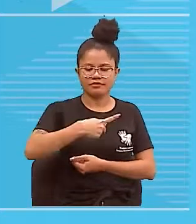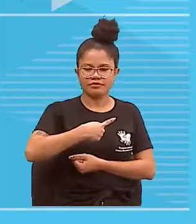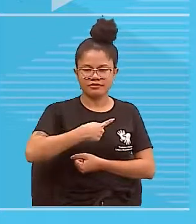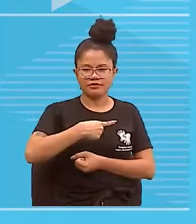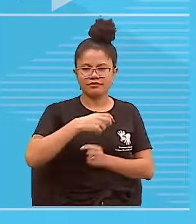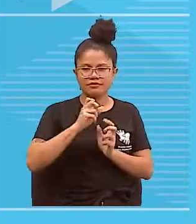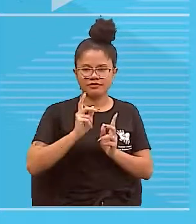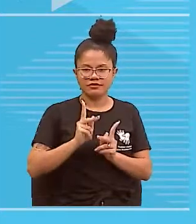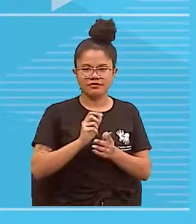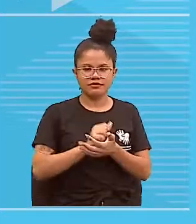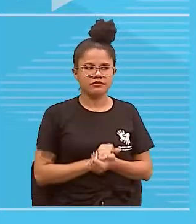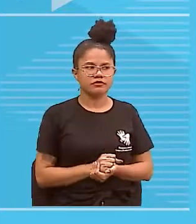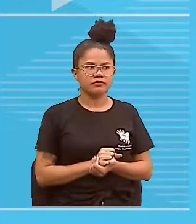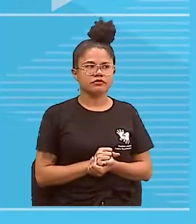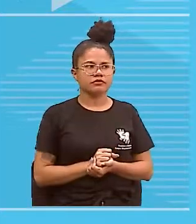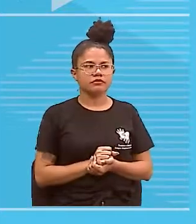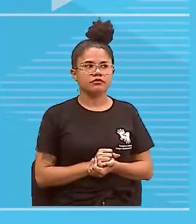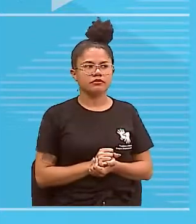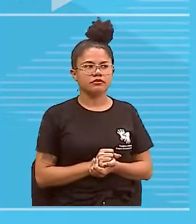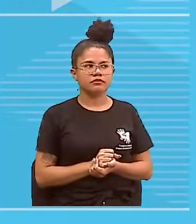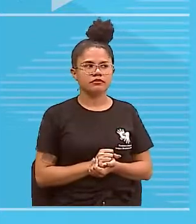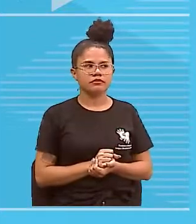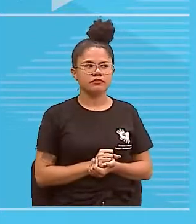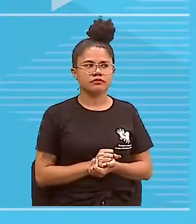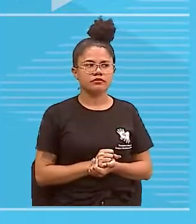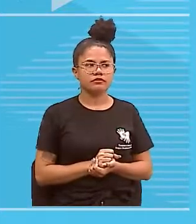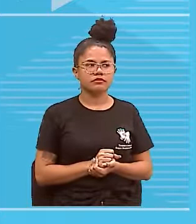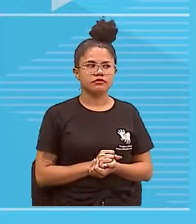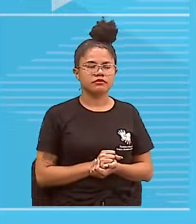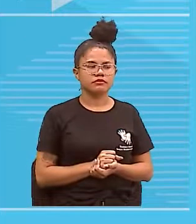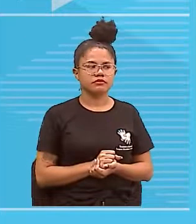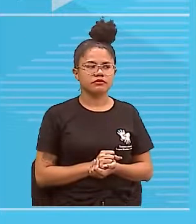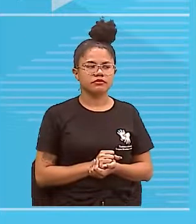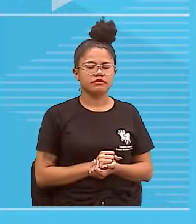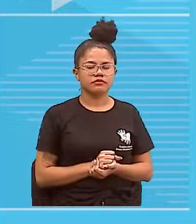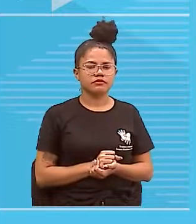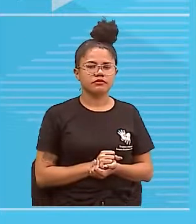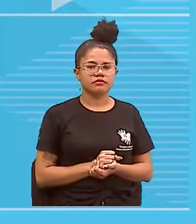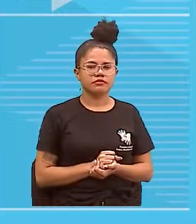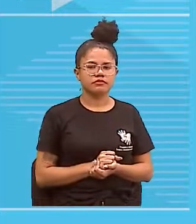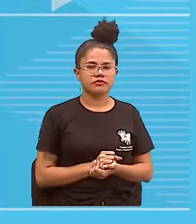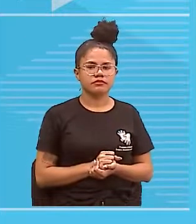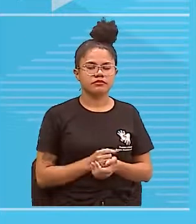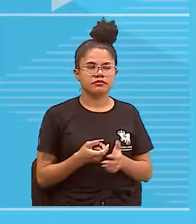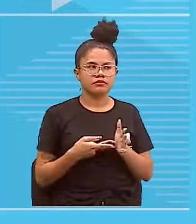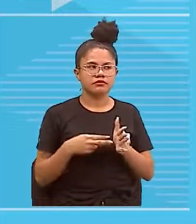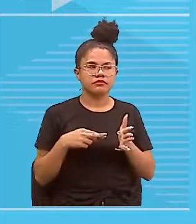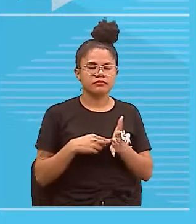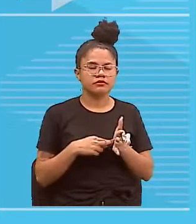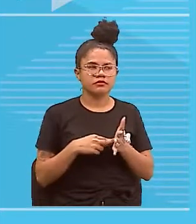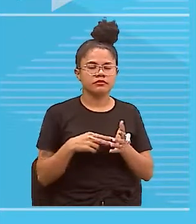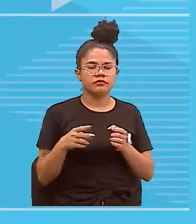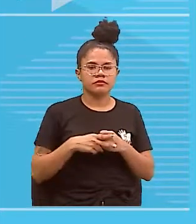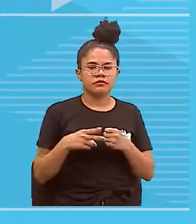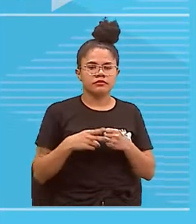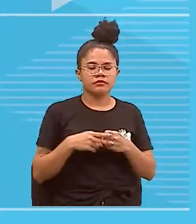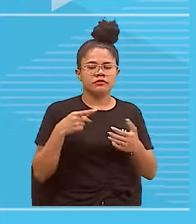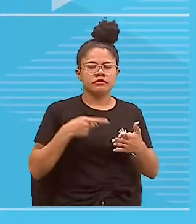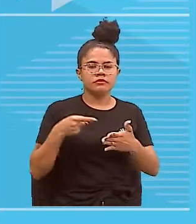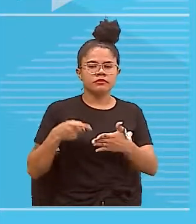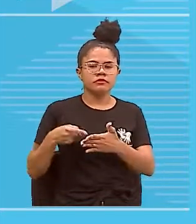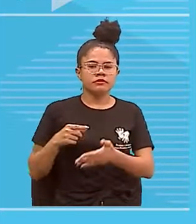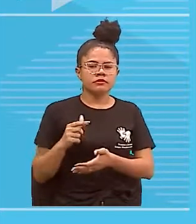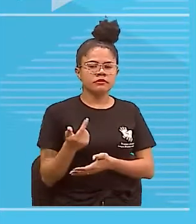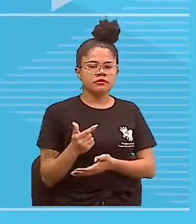segunda pessoa né significa dizer né que em no e que no imperativo não